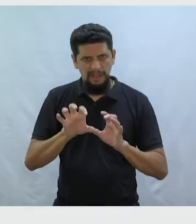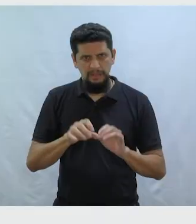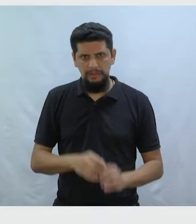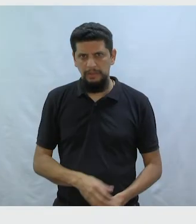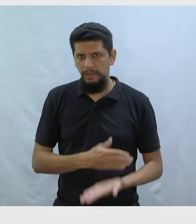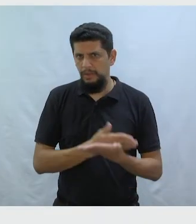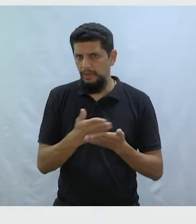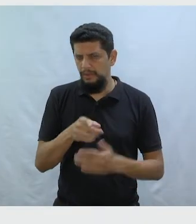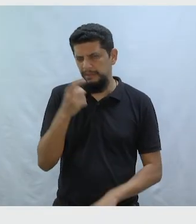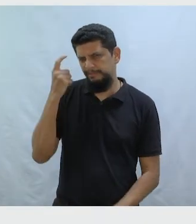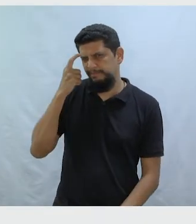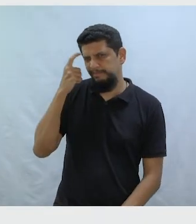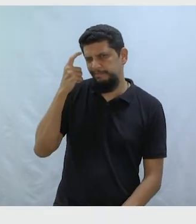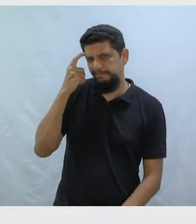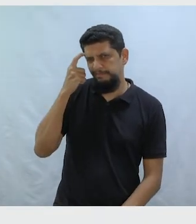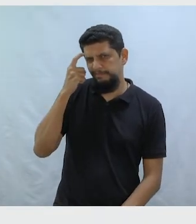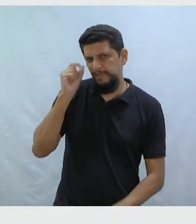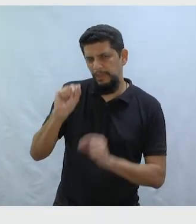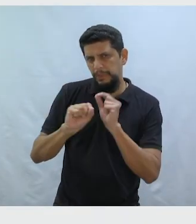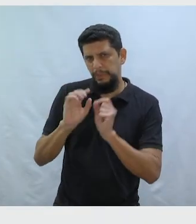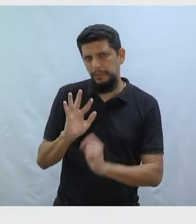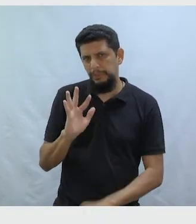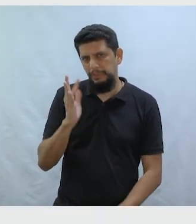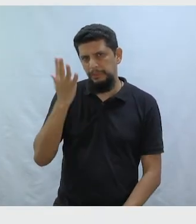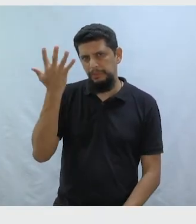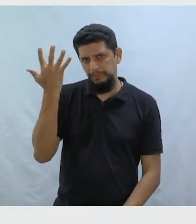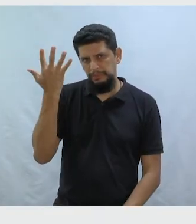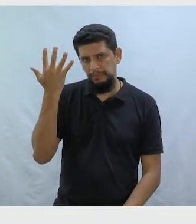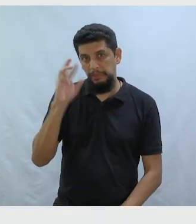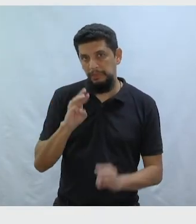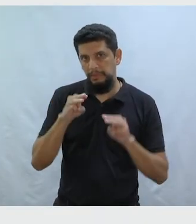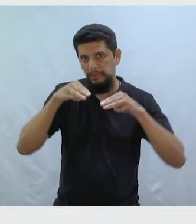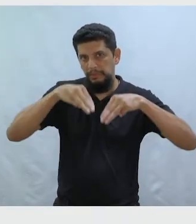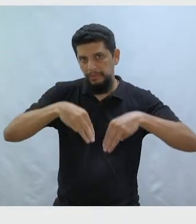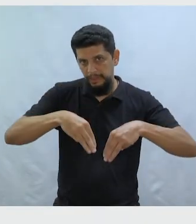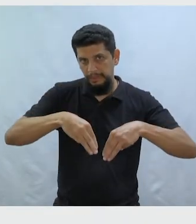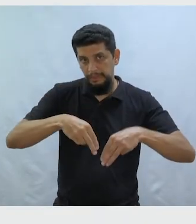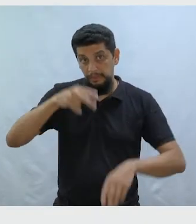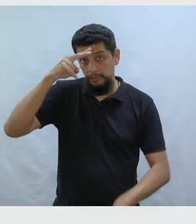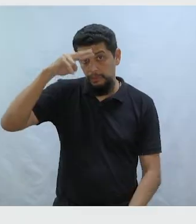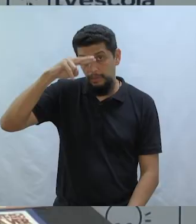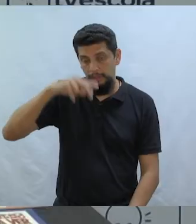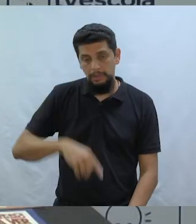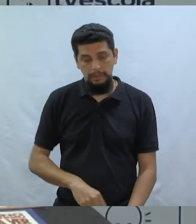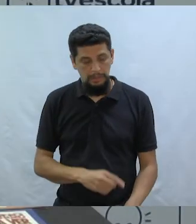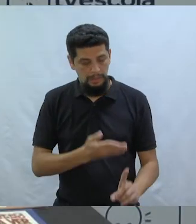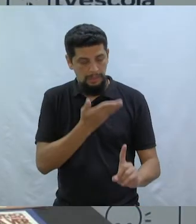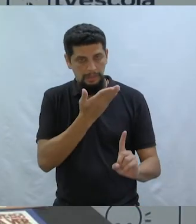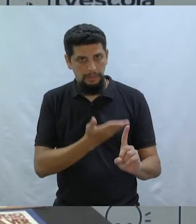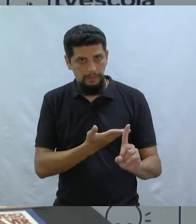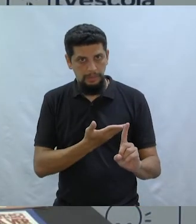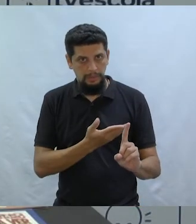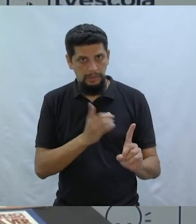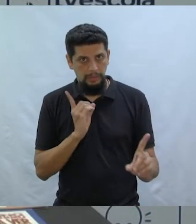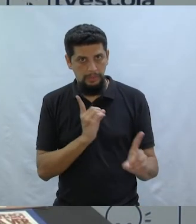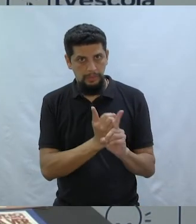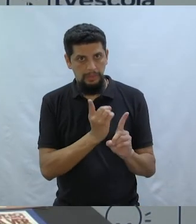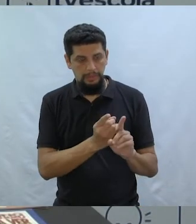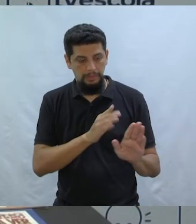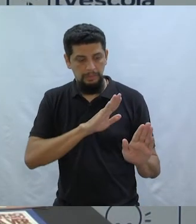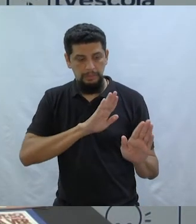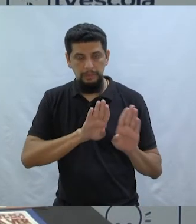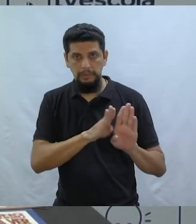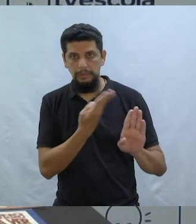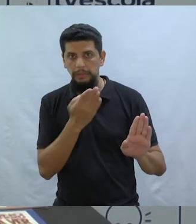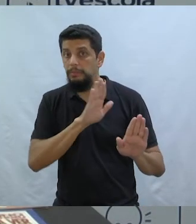no início você tinha imaginado que seria né que seria isso que o Pedrinho encontraria atrás da